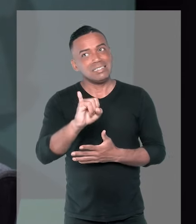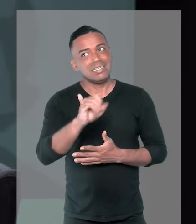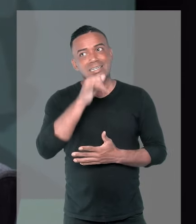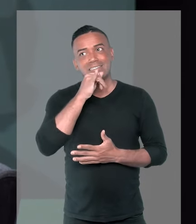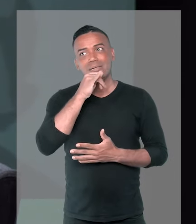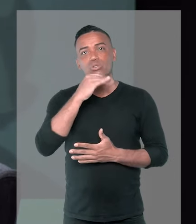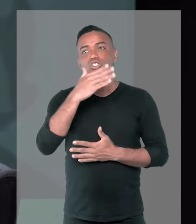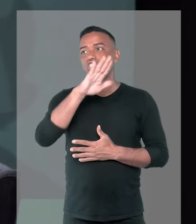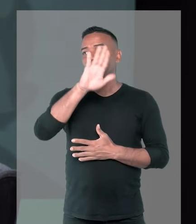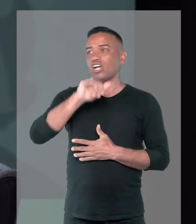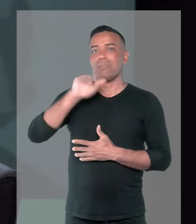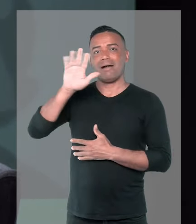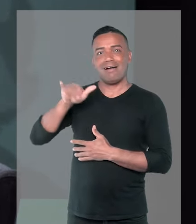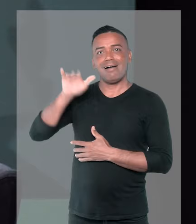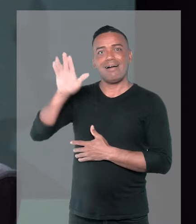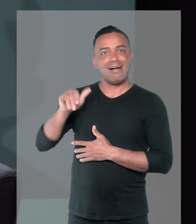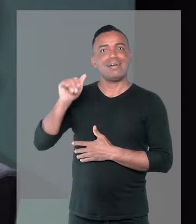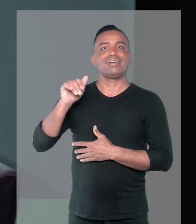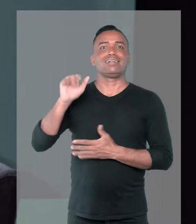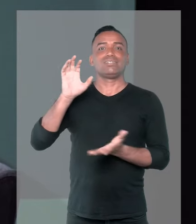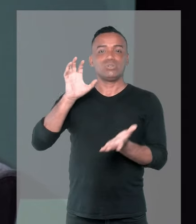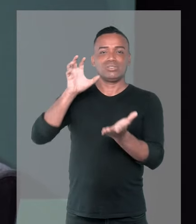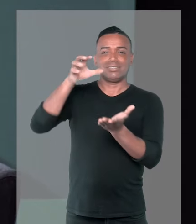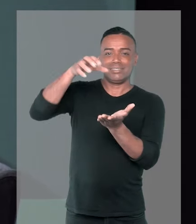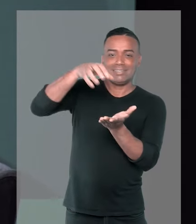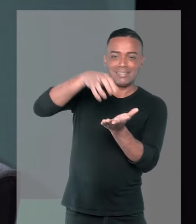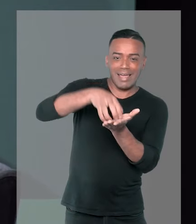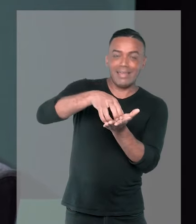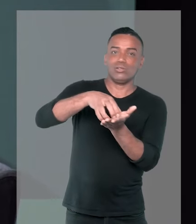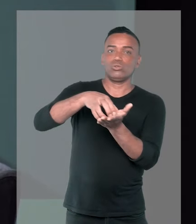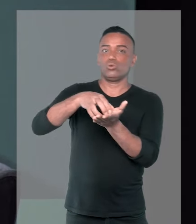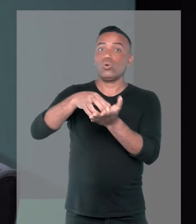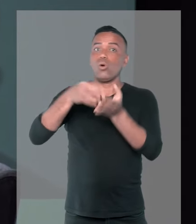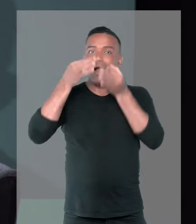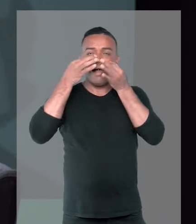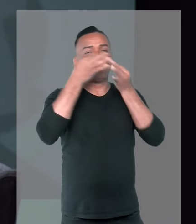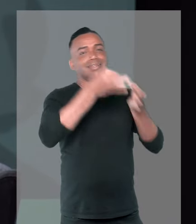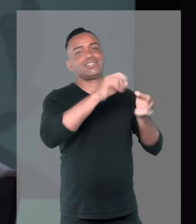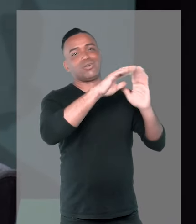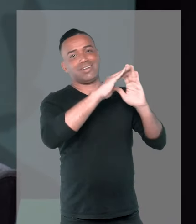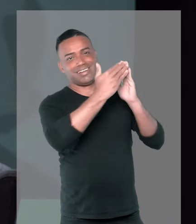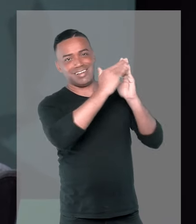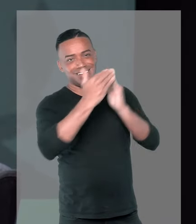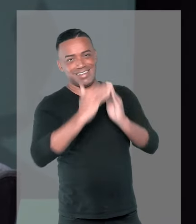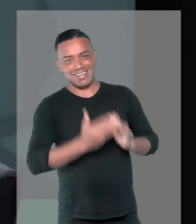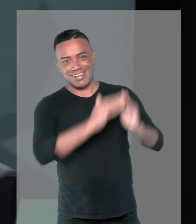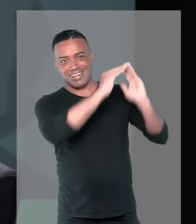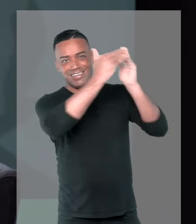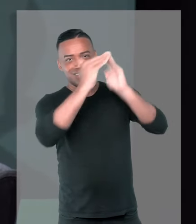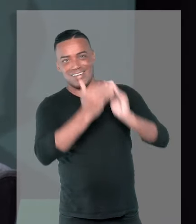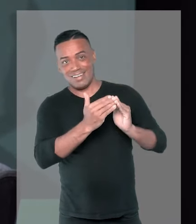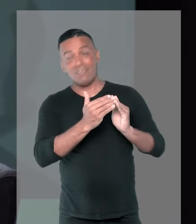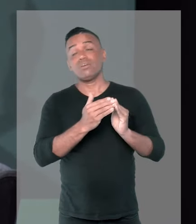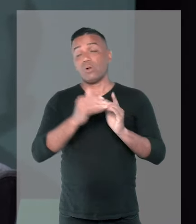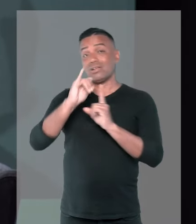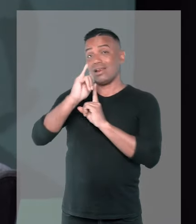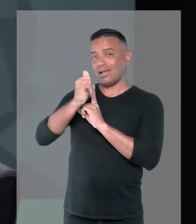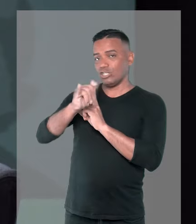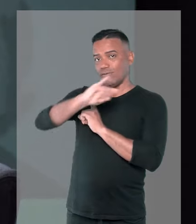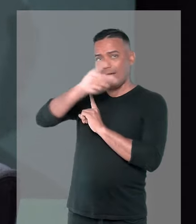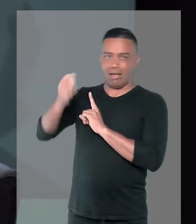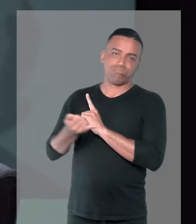chamado para para o centro prestar atenção naquela periferia não é você pode se aproveitar de uma narrativa